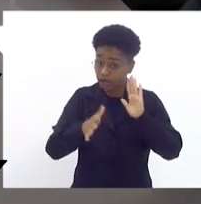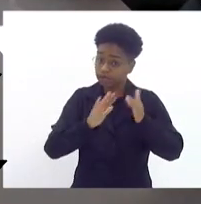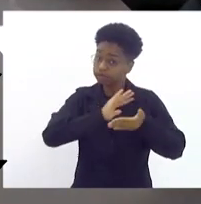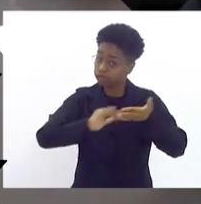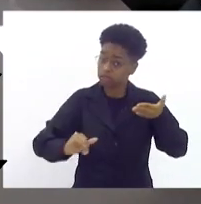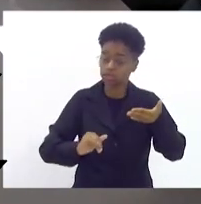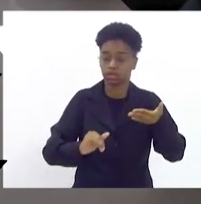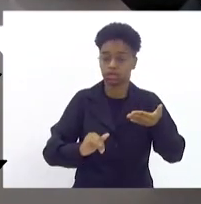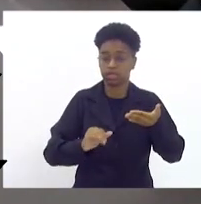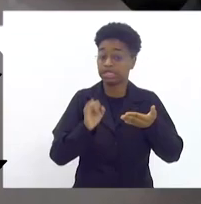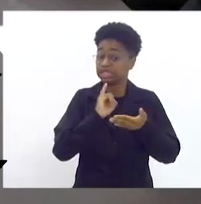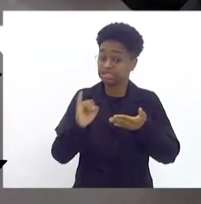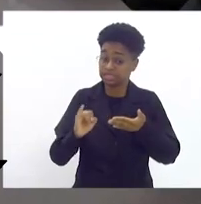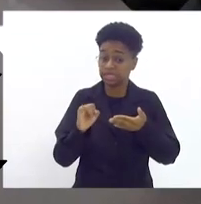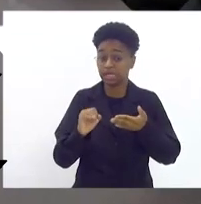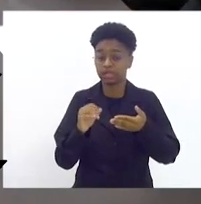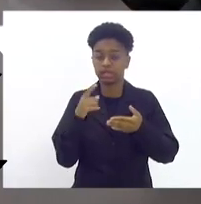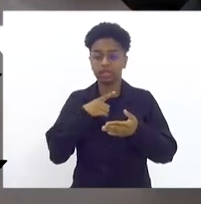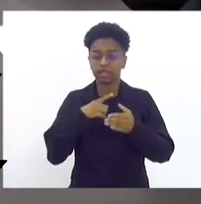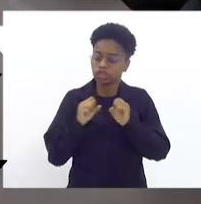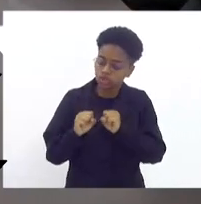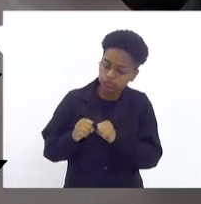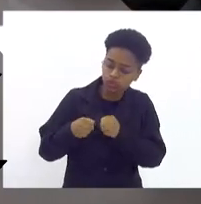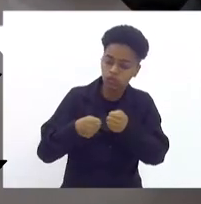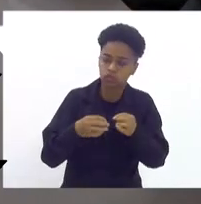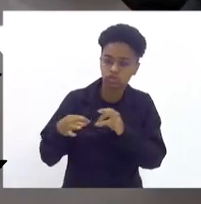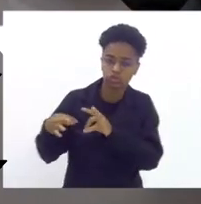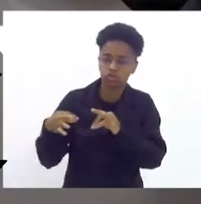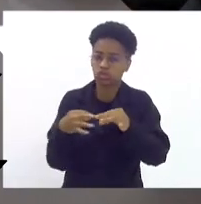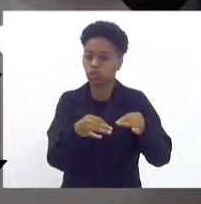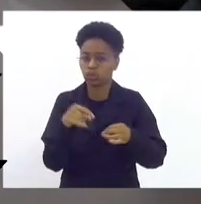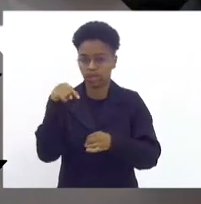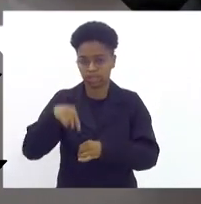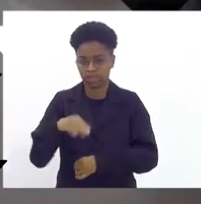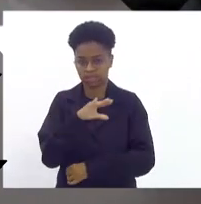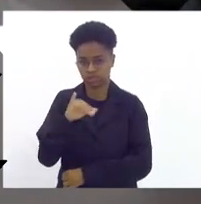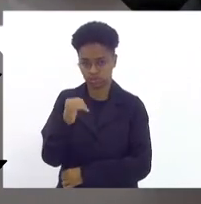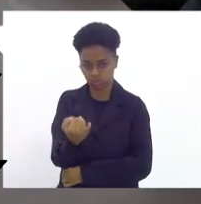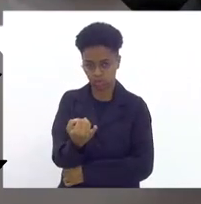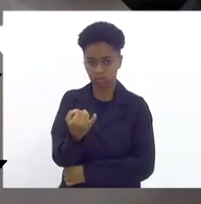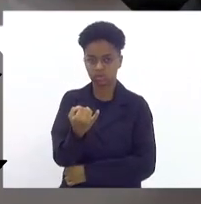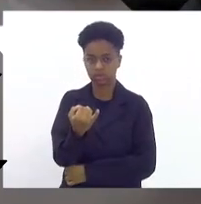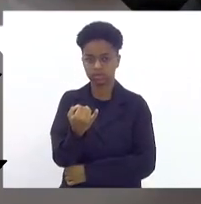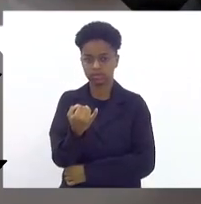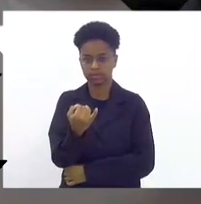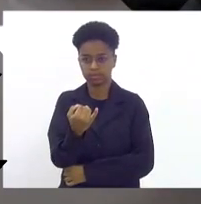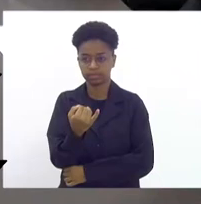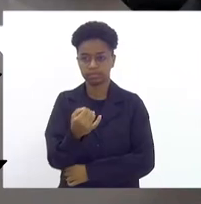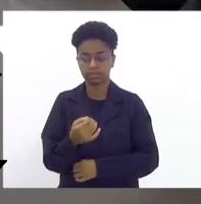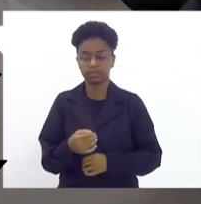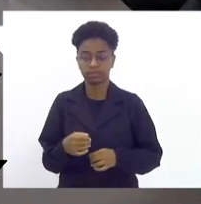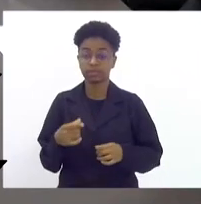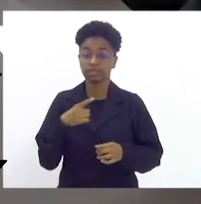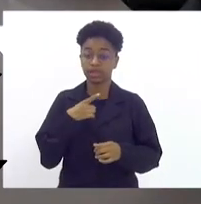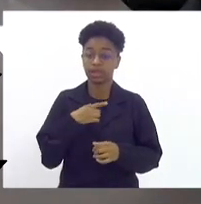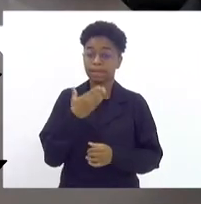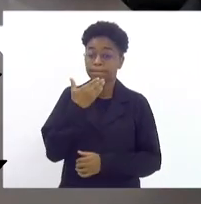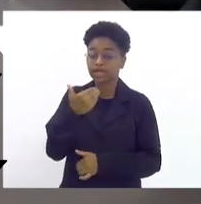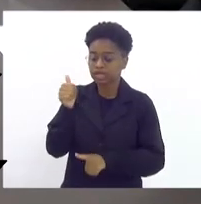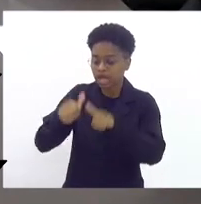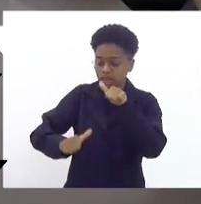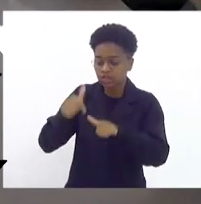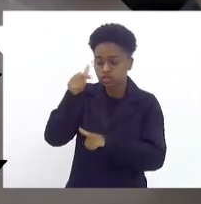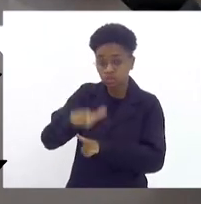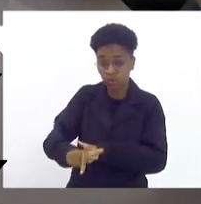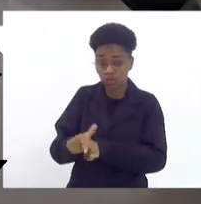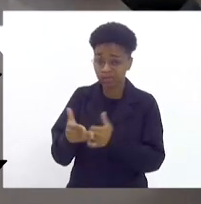Quando a gente faz uma sessão, um esforço de todos os colegas, com a presença de todos os titulares da CCJ, e algum dos colegas pede vista novamente... É,